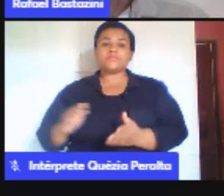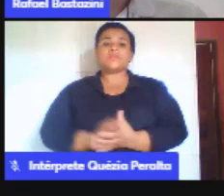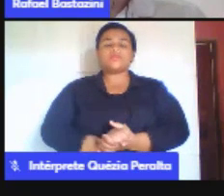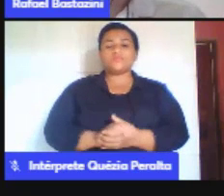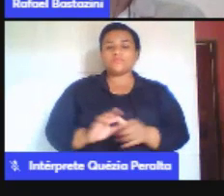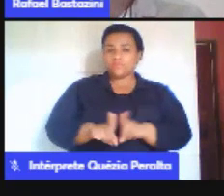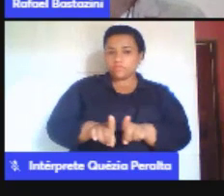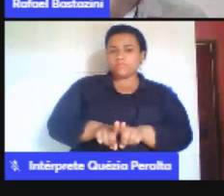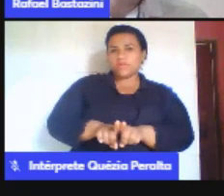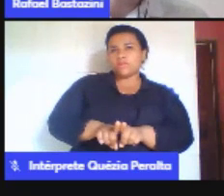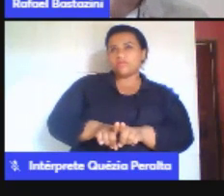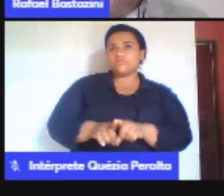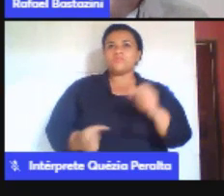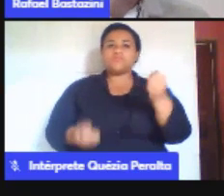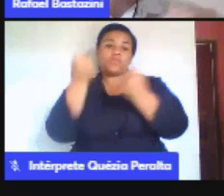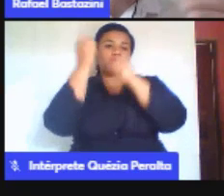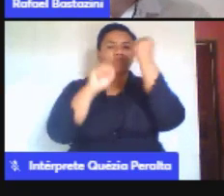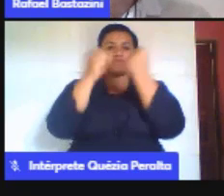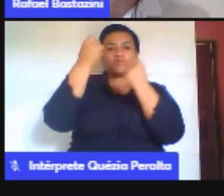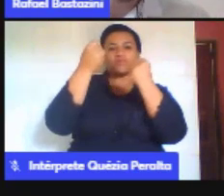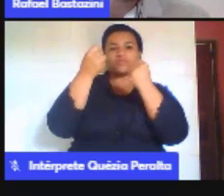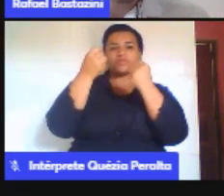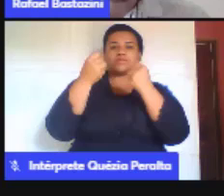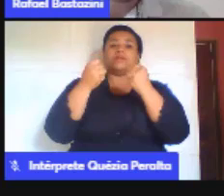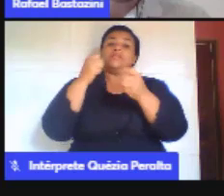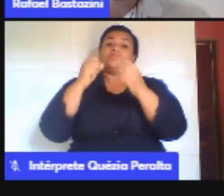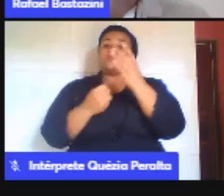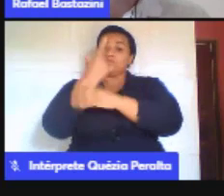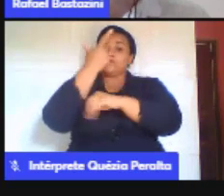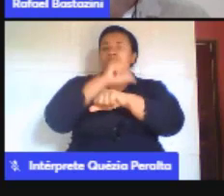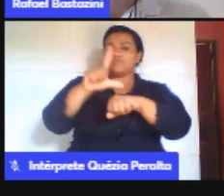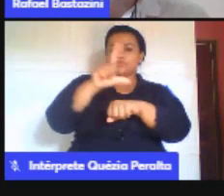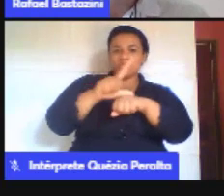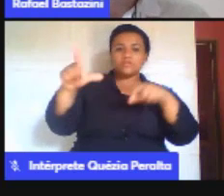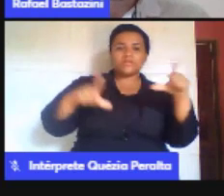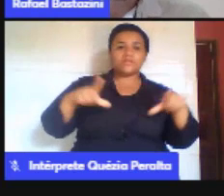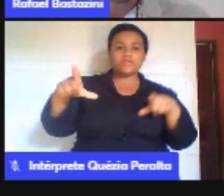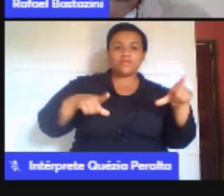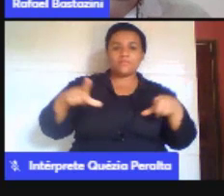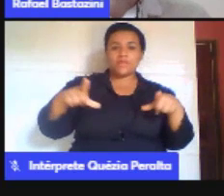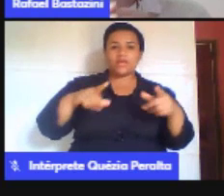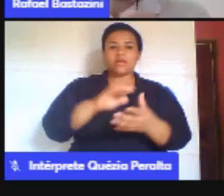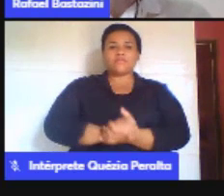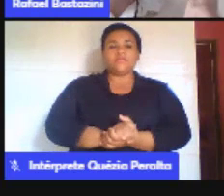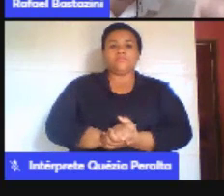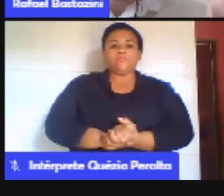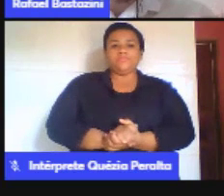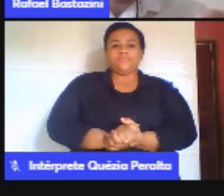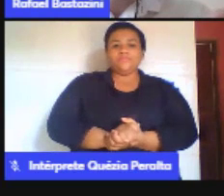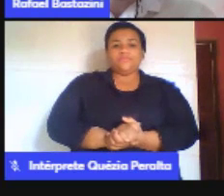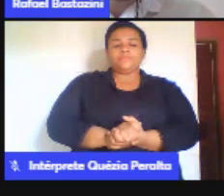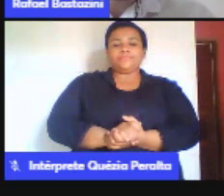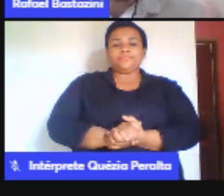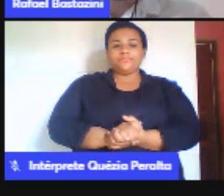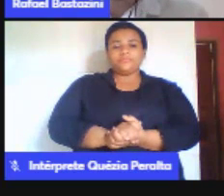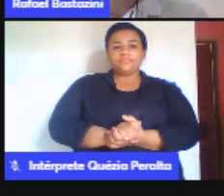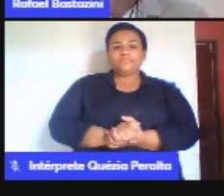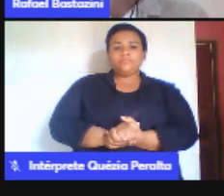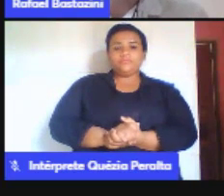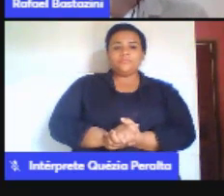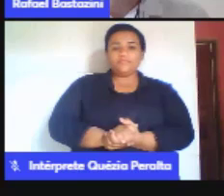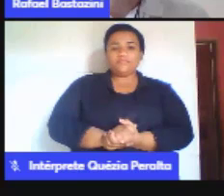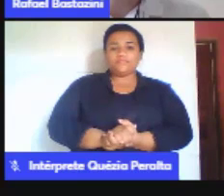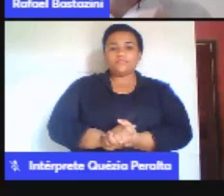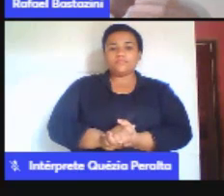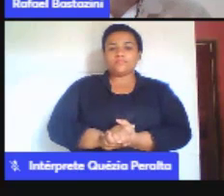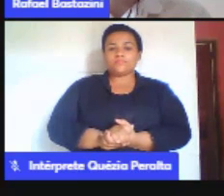sobre comércio, sobre serviços, a habitação, que teve um papel fundamental na estruturação da cidade